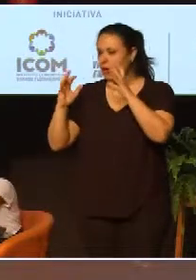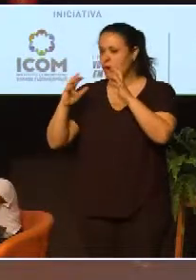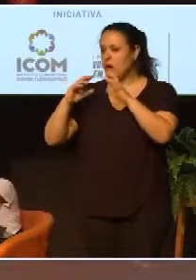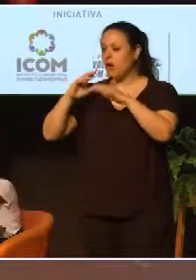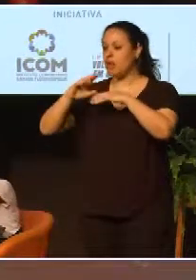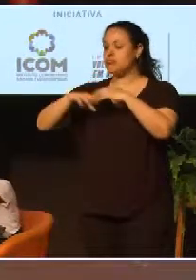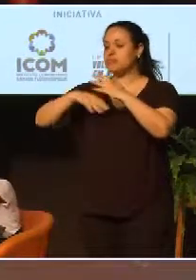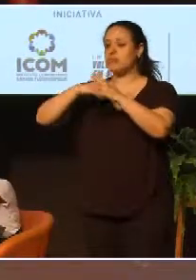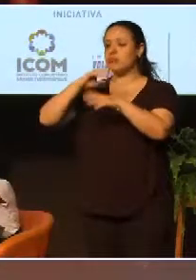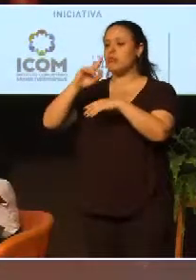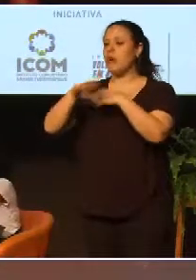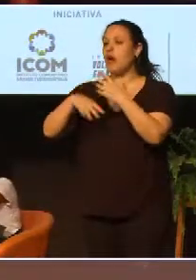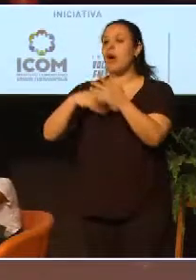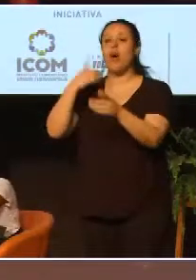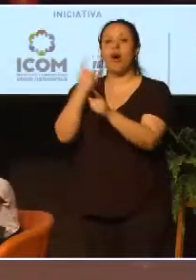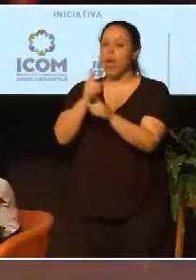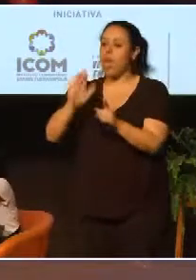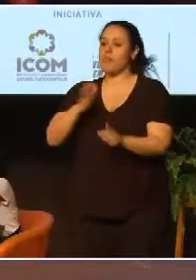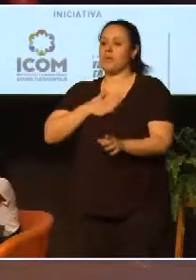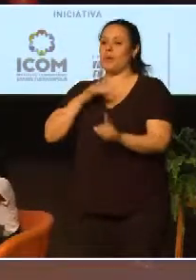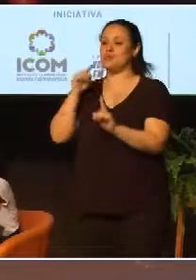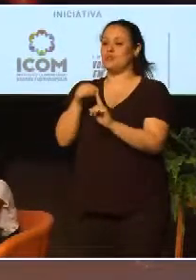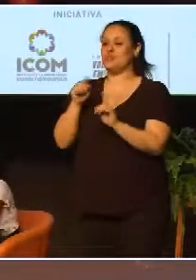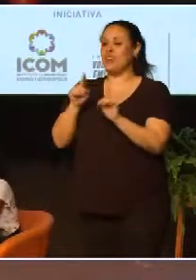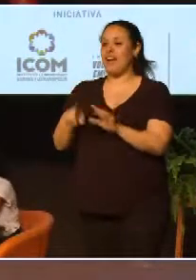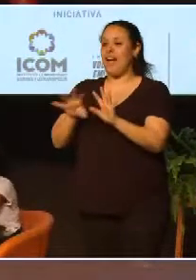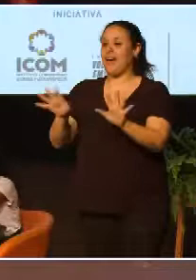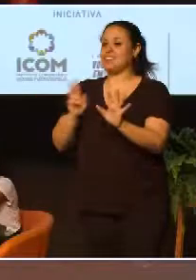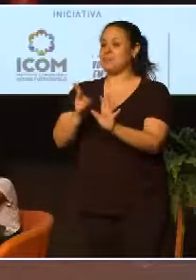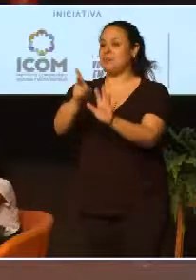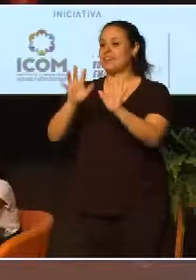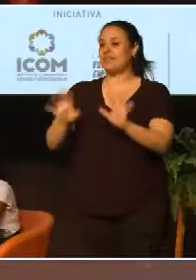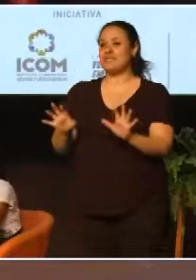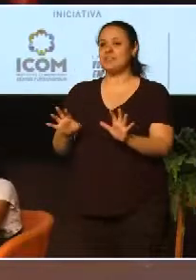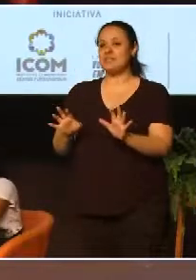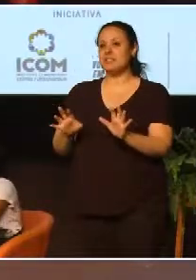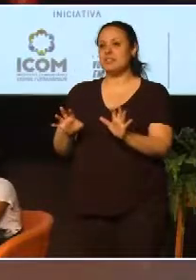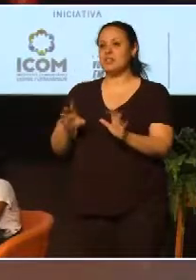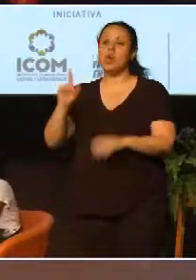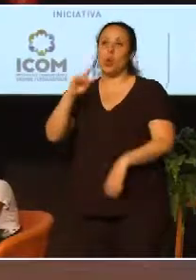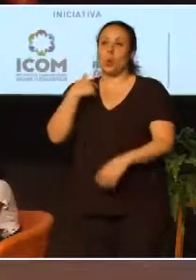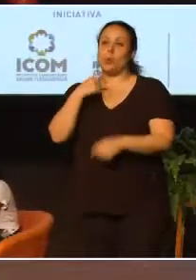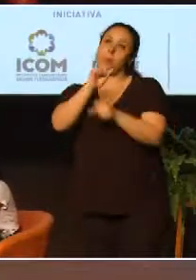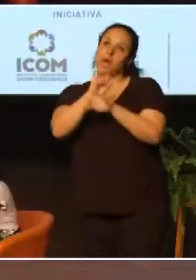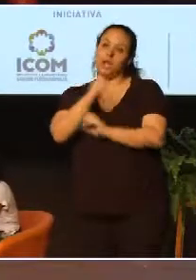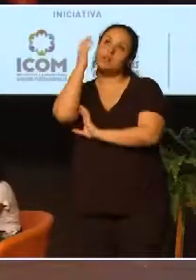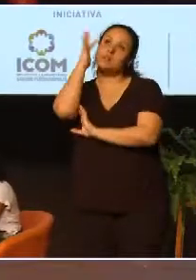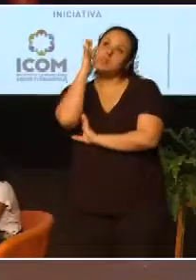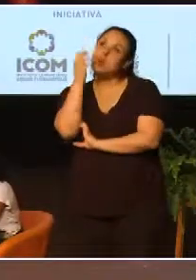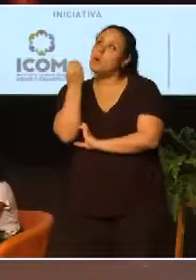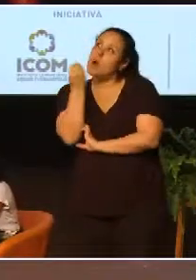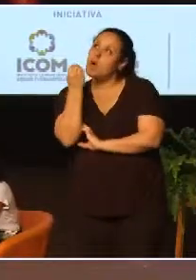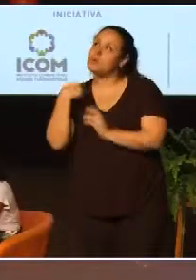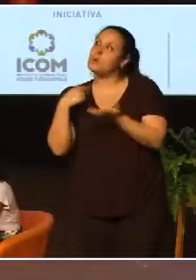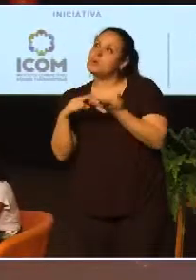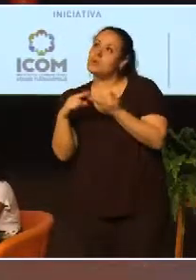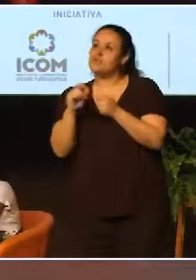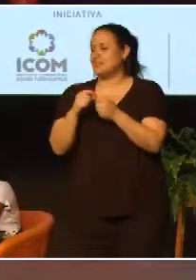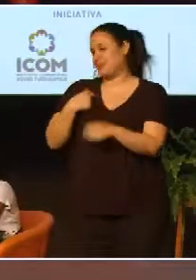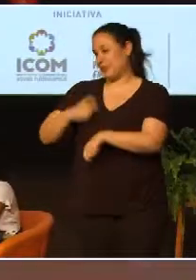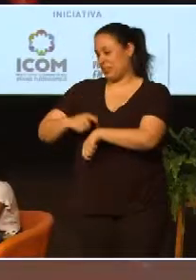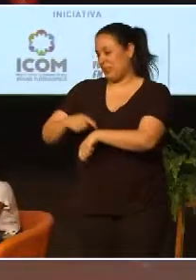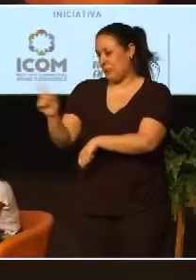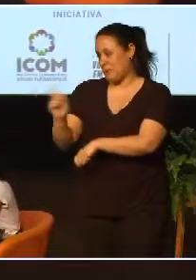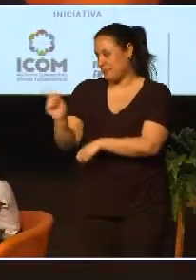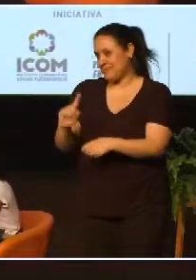momento, fui parar, estudar, e vou tentar entender o que faz sentido para a minha vida, vou tentar... Não, cara, eu não tive tempo de fazer isso.